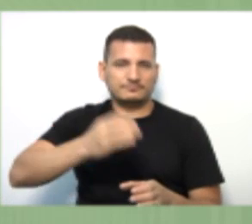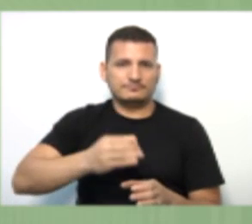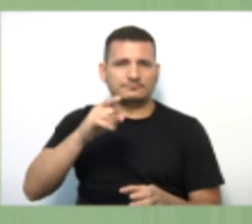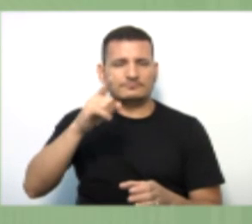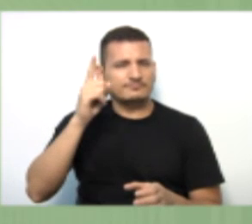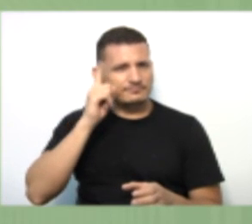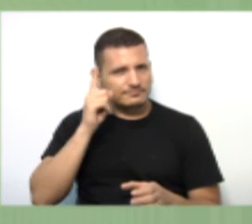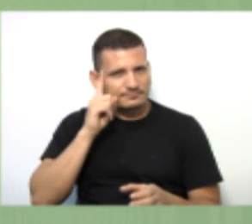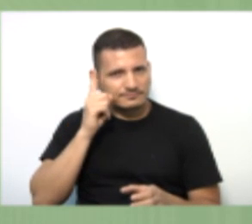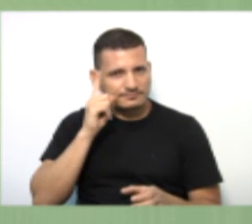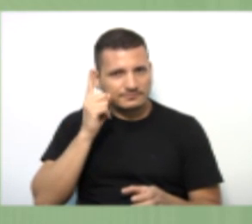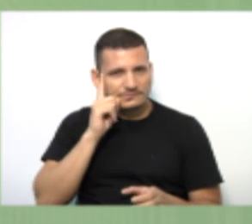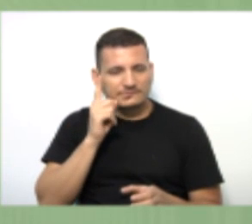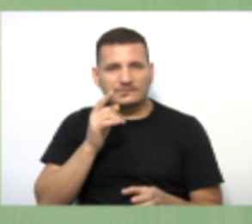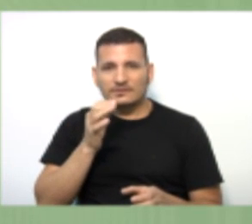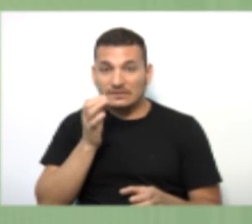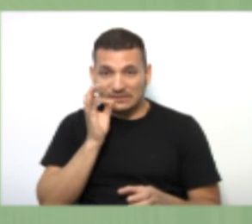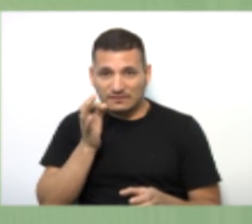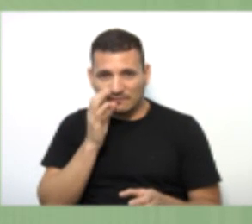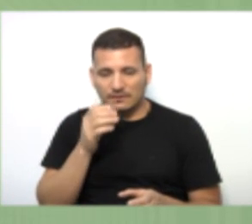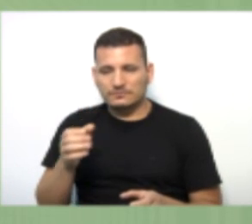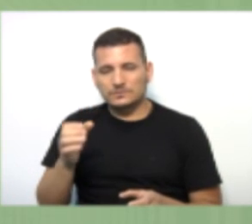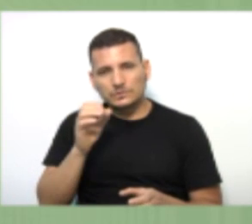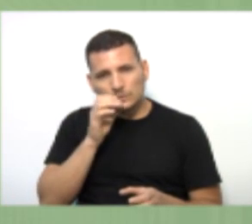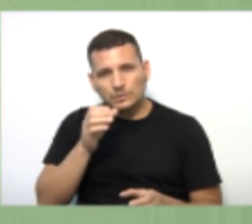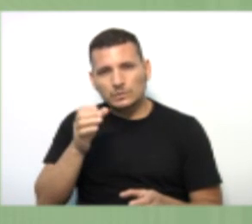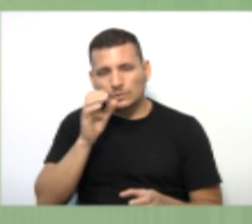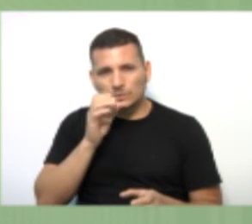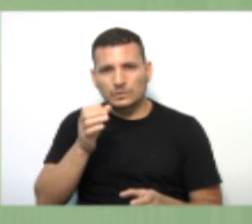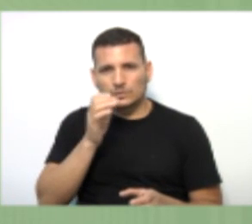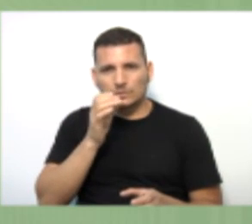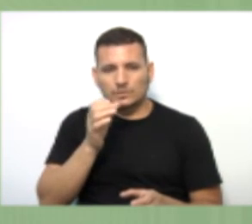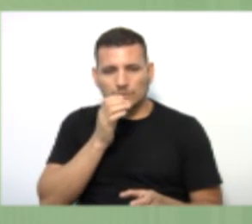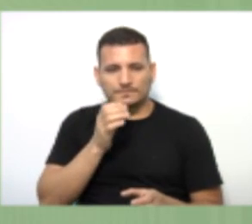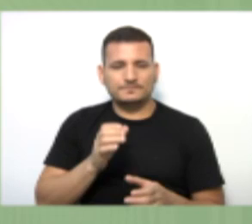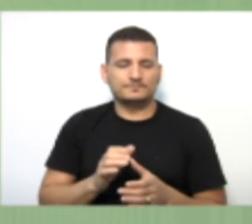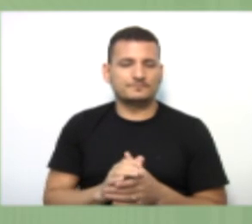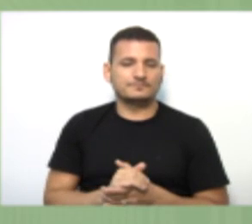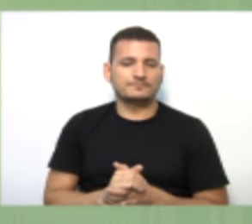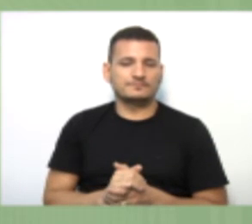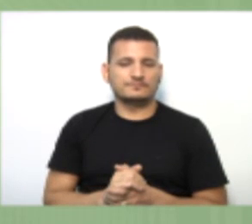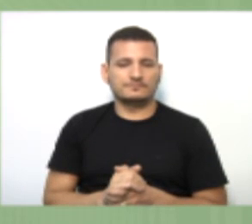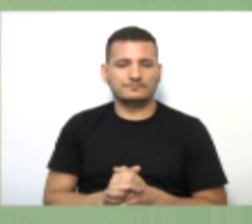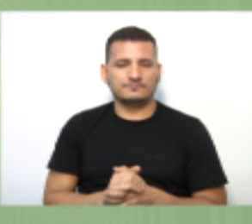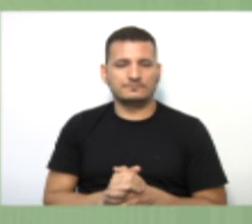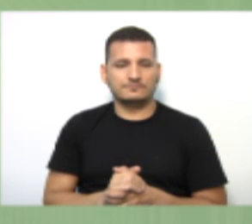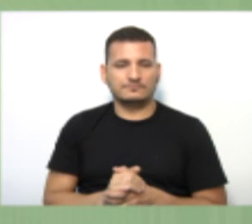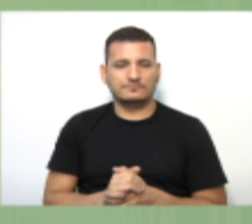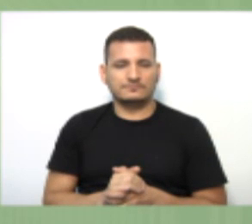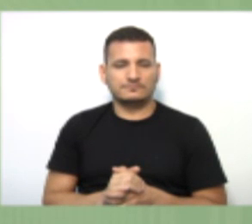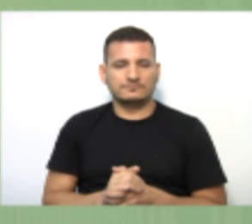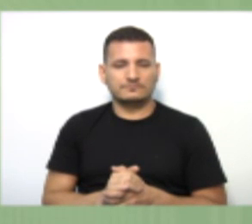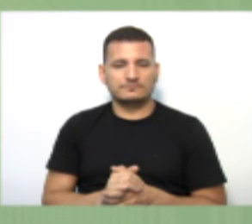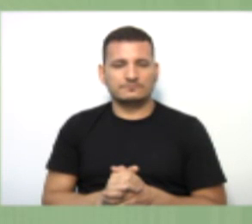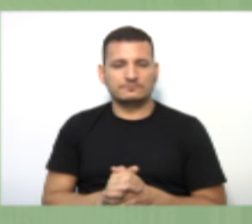toma o seu cafezinho. Todos os dias, tá? Aí vamos lá, eu vou aqui para o próximo